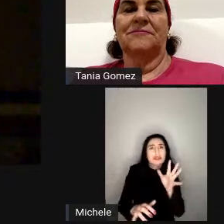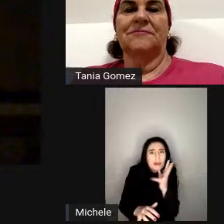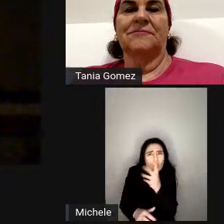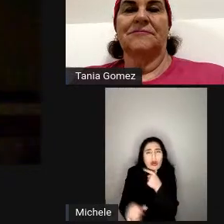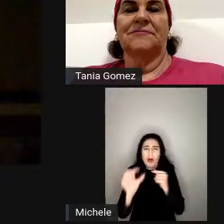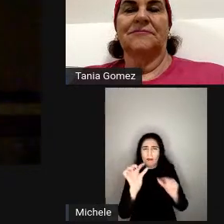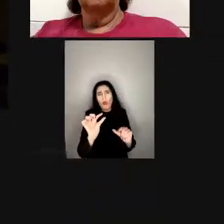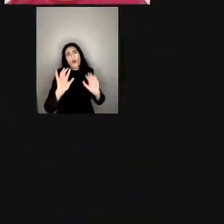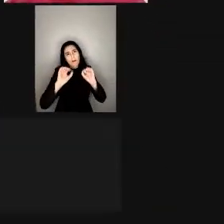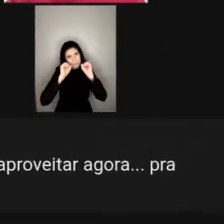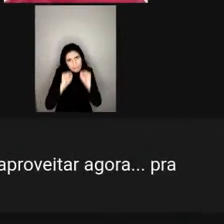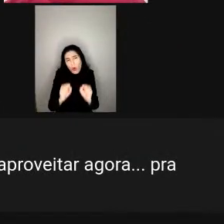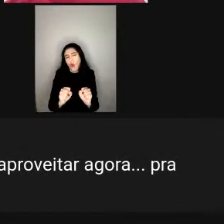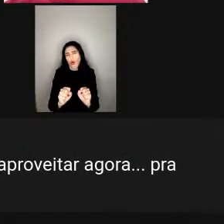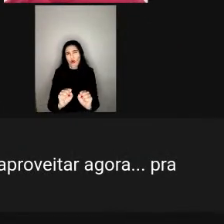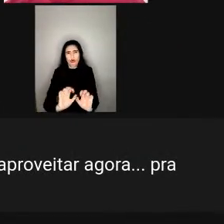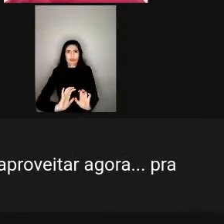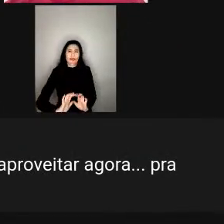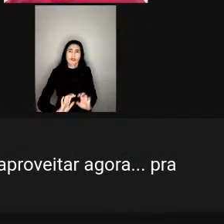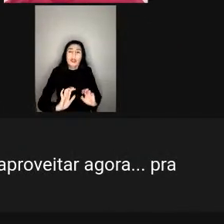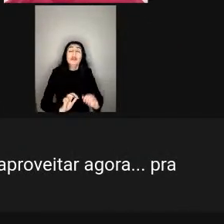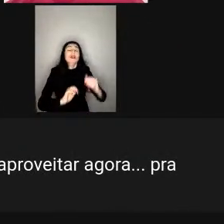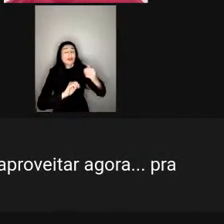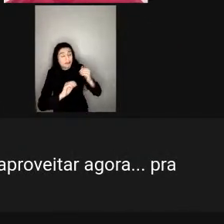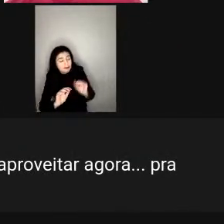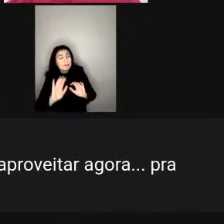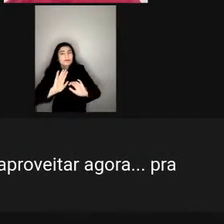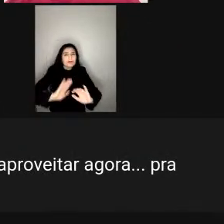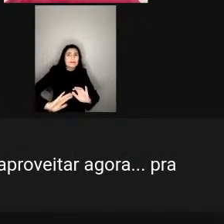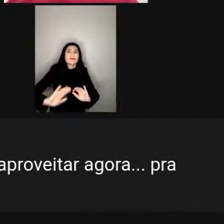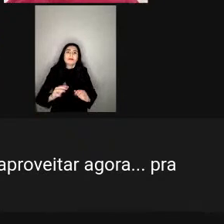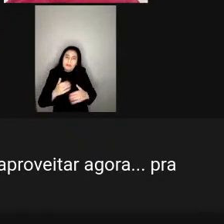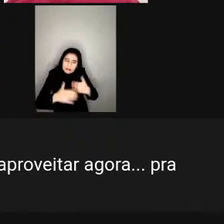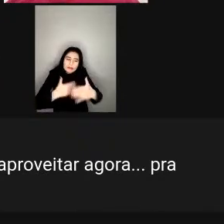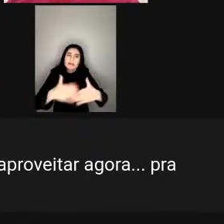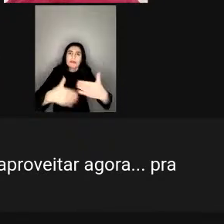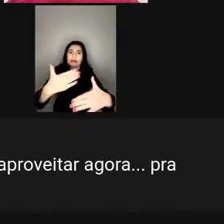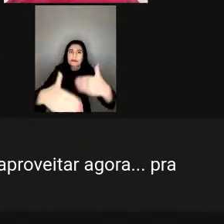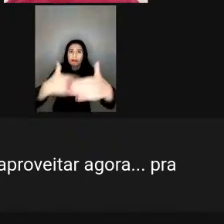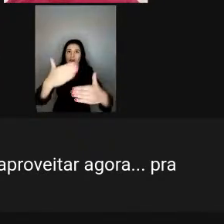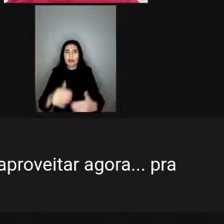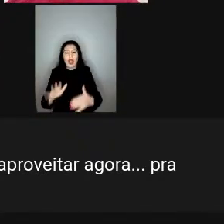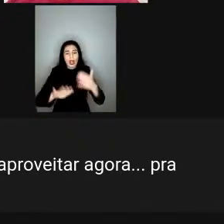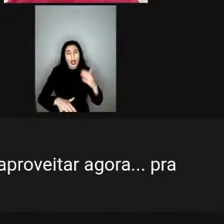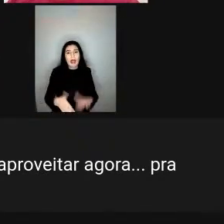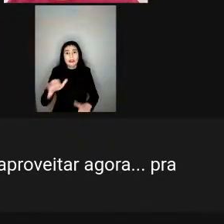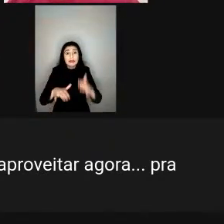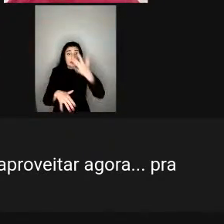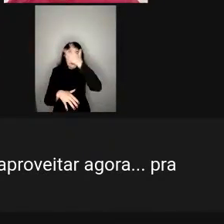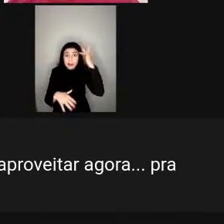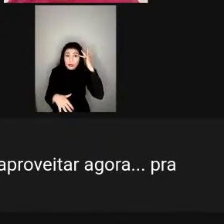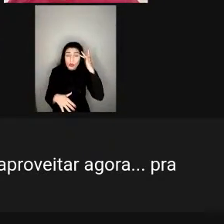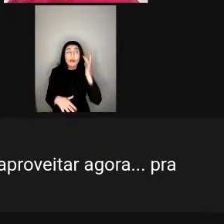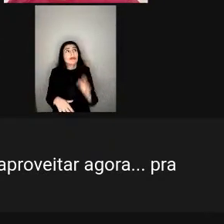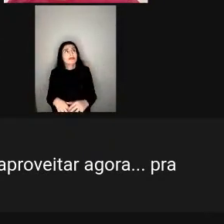assimilar aquele diagnóstico, voltar, fazer perguntas. Tem pessoas que levam 3, 4 consultas